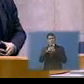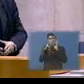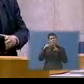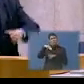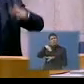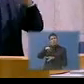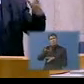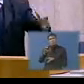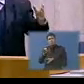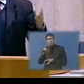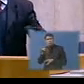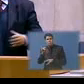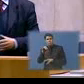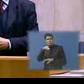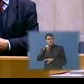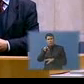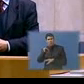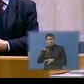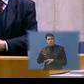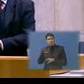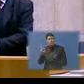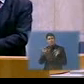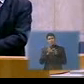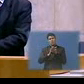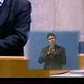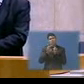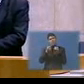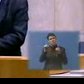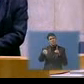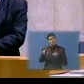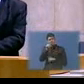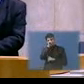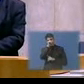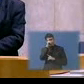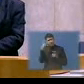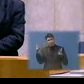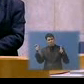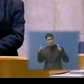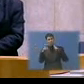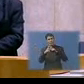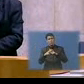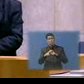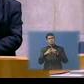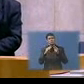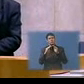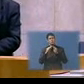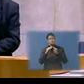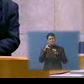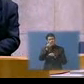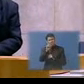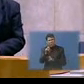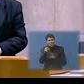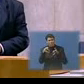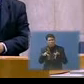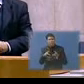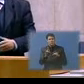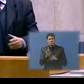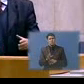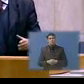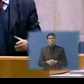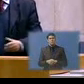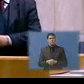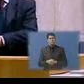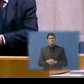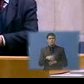Campo Limpo, dos hospitais tradicionais da cidade, mas são hospitais muito menores, de 50 leitos. Então,